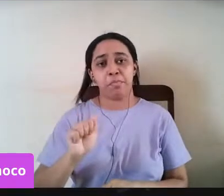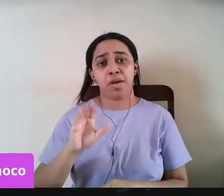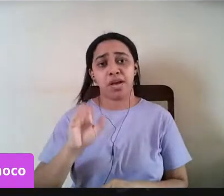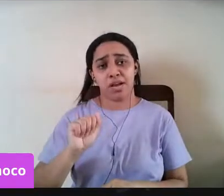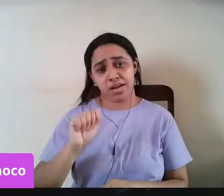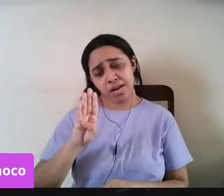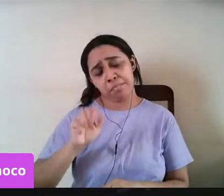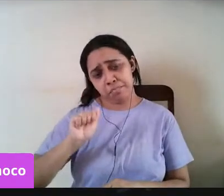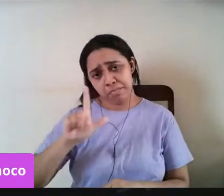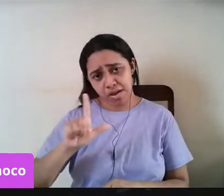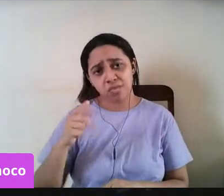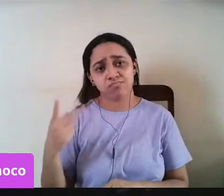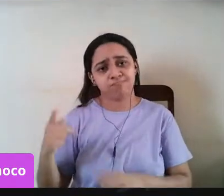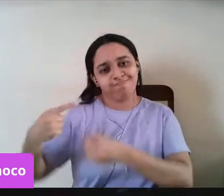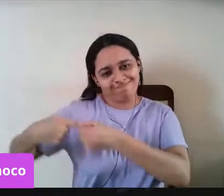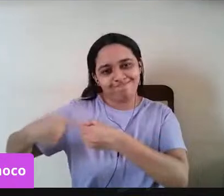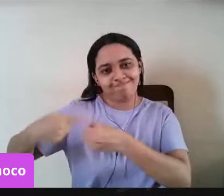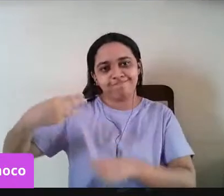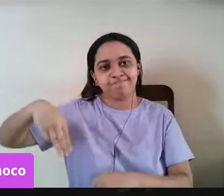de Bacabal,